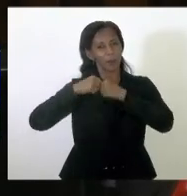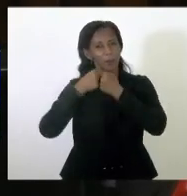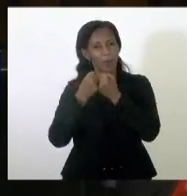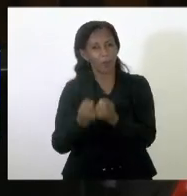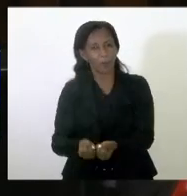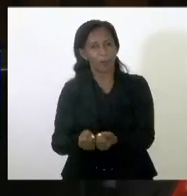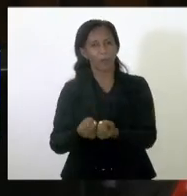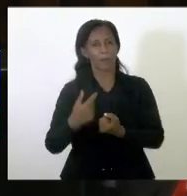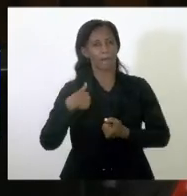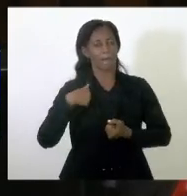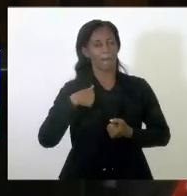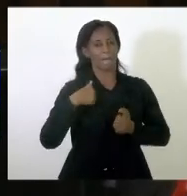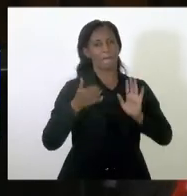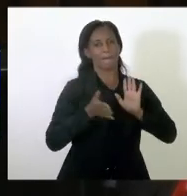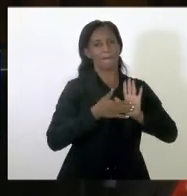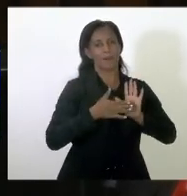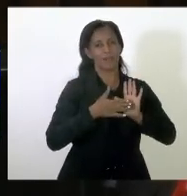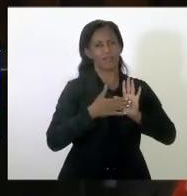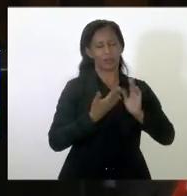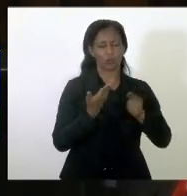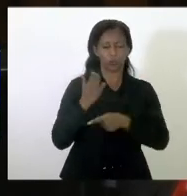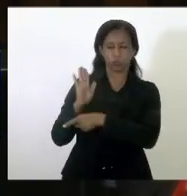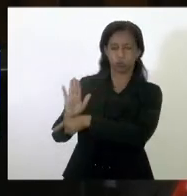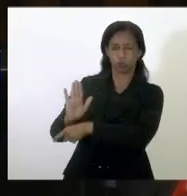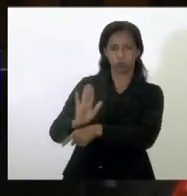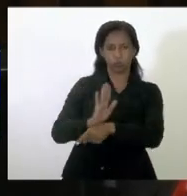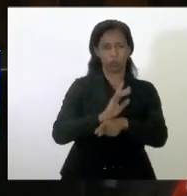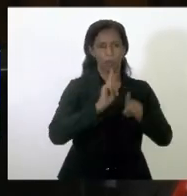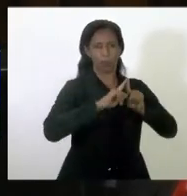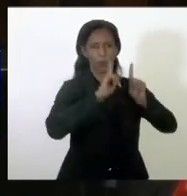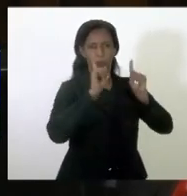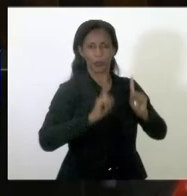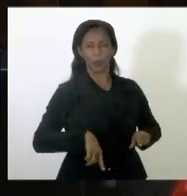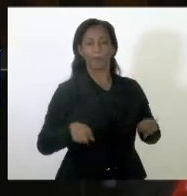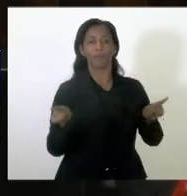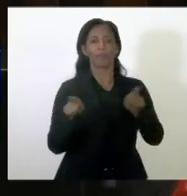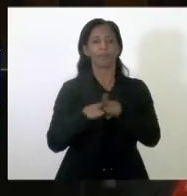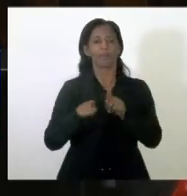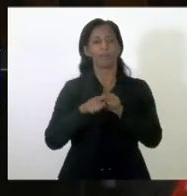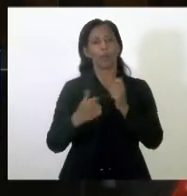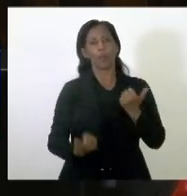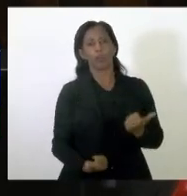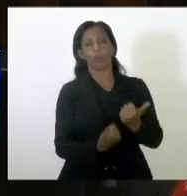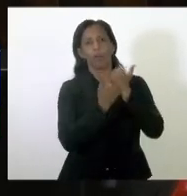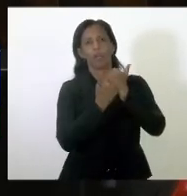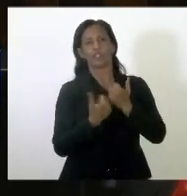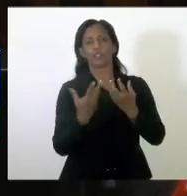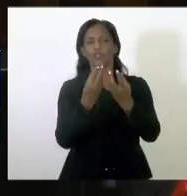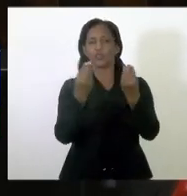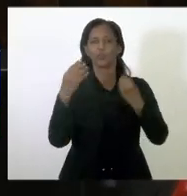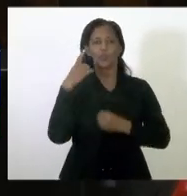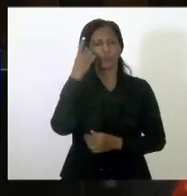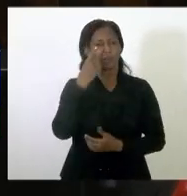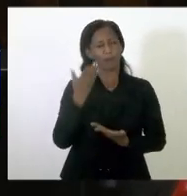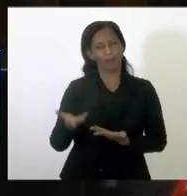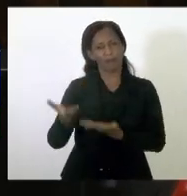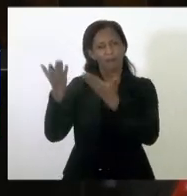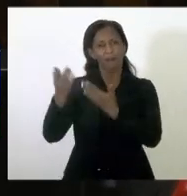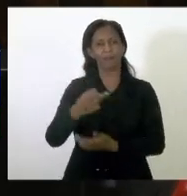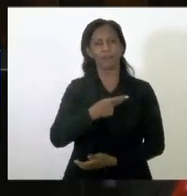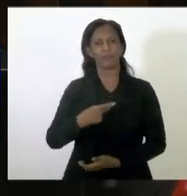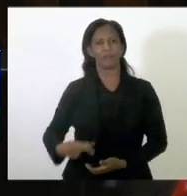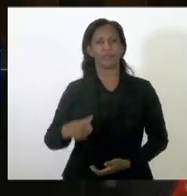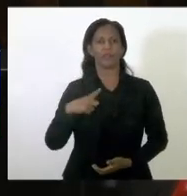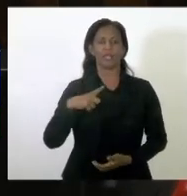do meu mandato, a defesa incondicional do concurso público, mas também com o apoio de muitos deputados, como Vossa Excelência, que